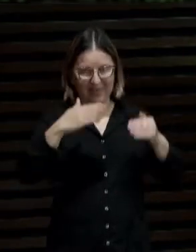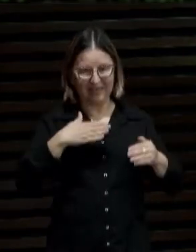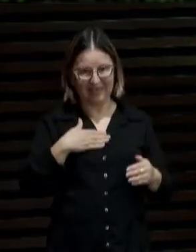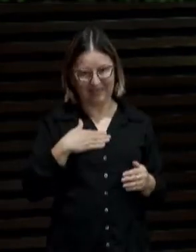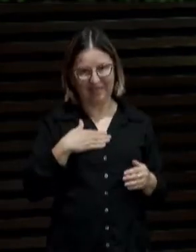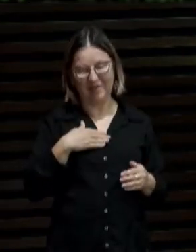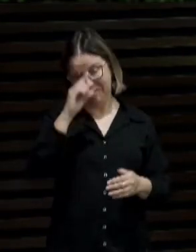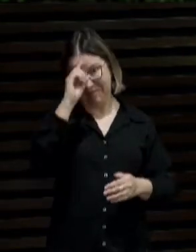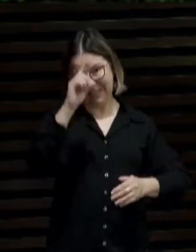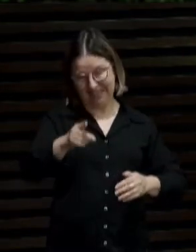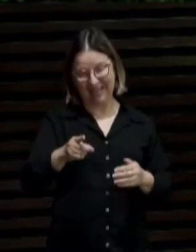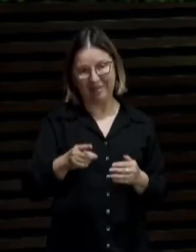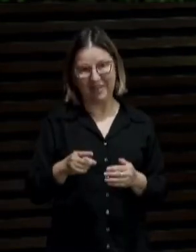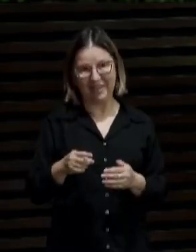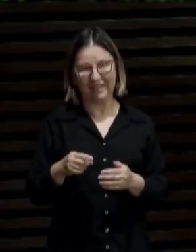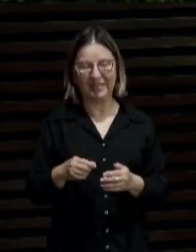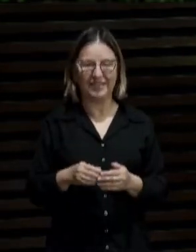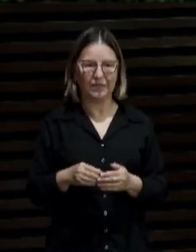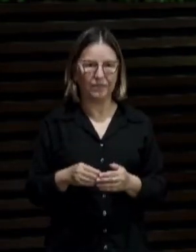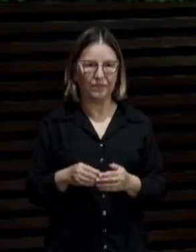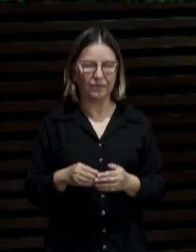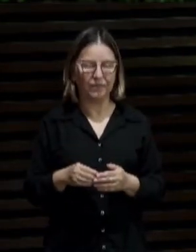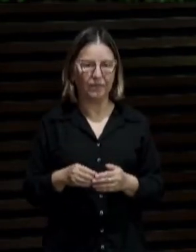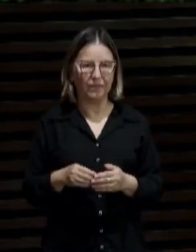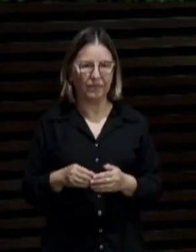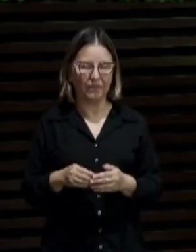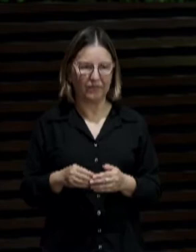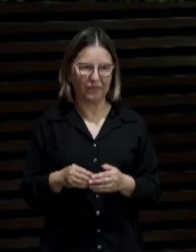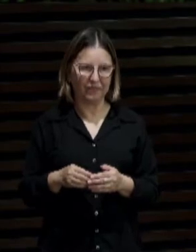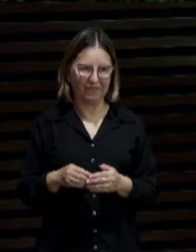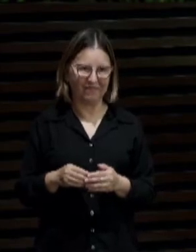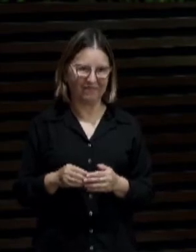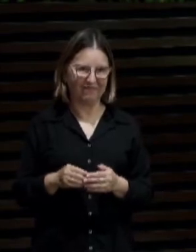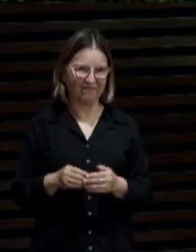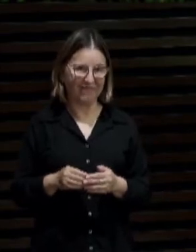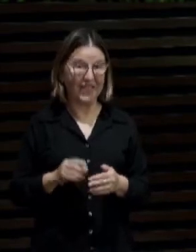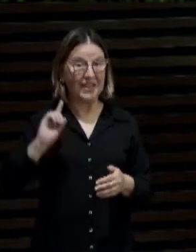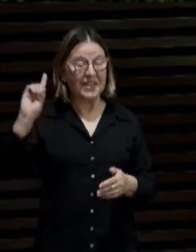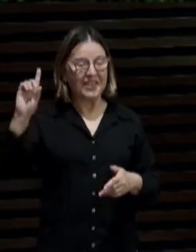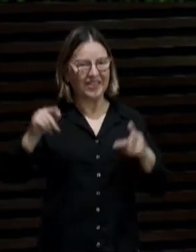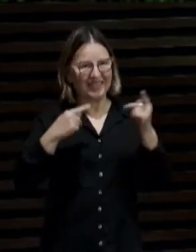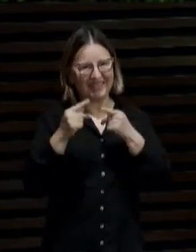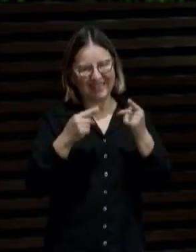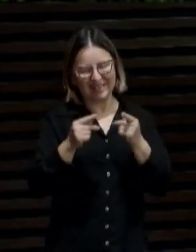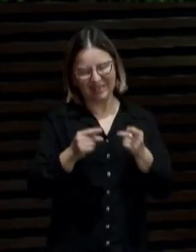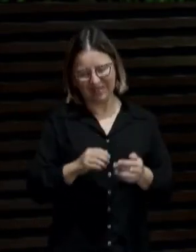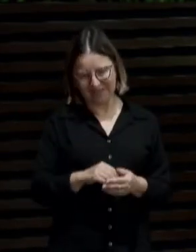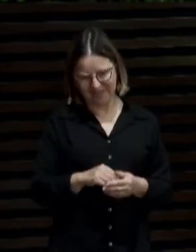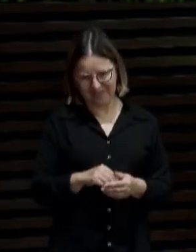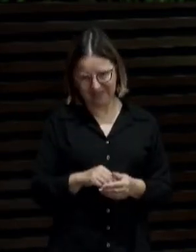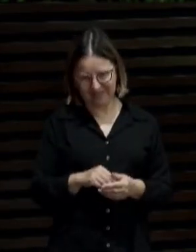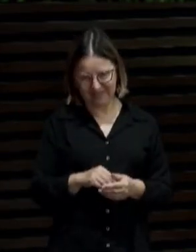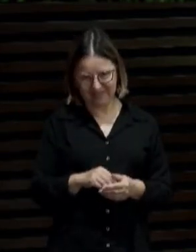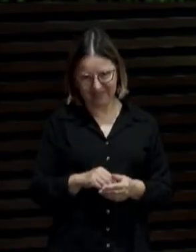merecem. Versículo 22, 4 versículos antes. Deus fala assim, dize,